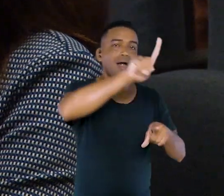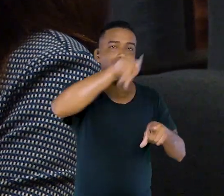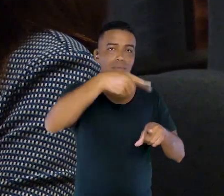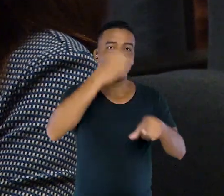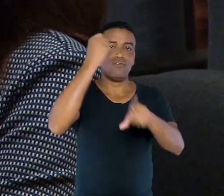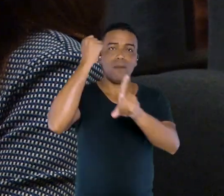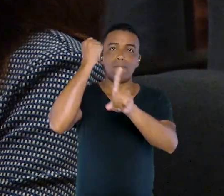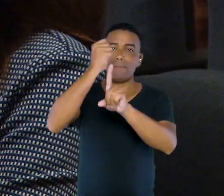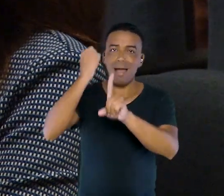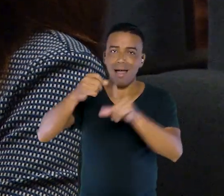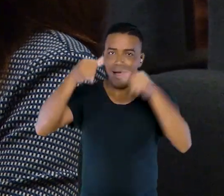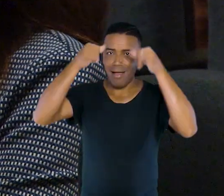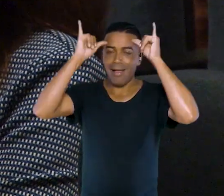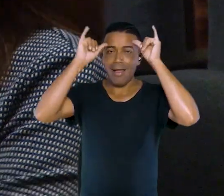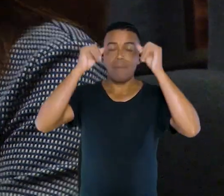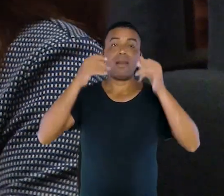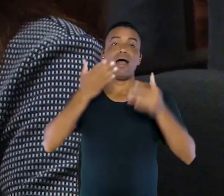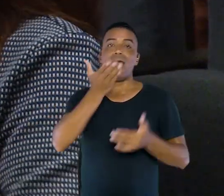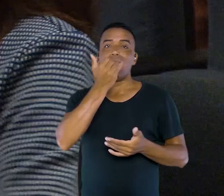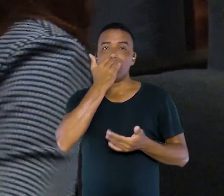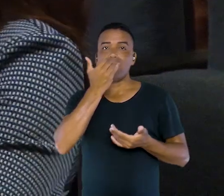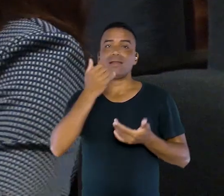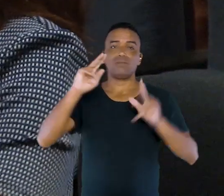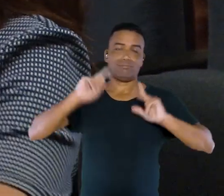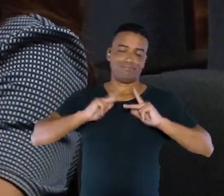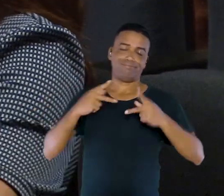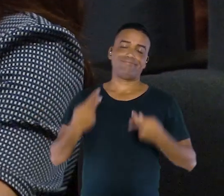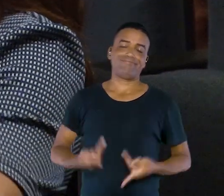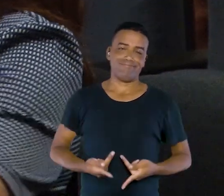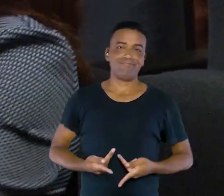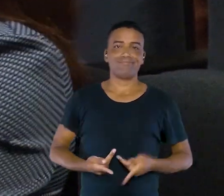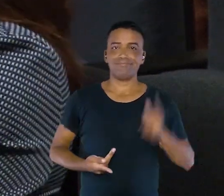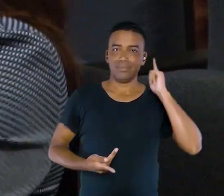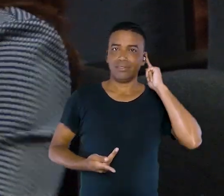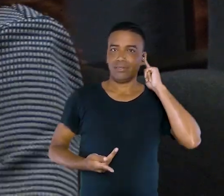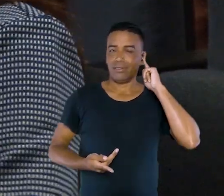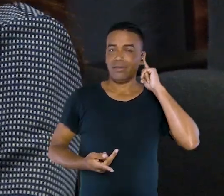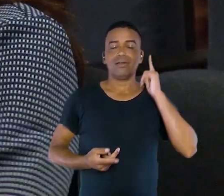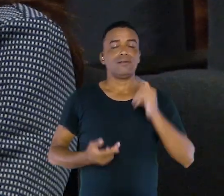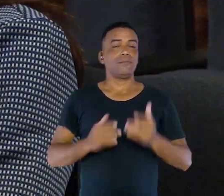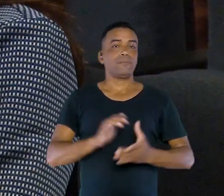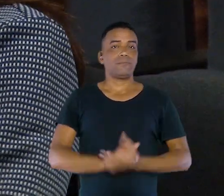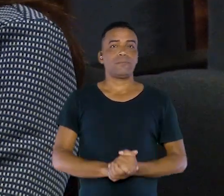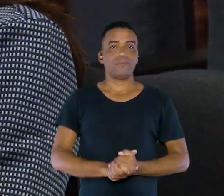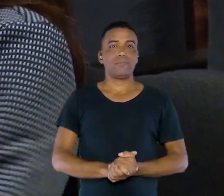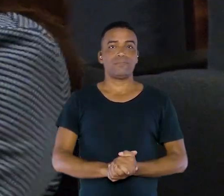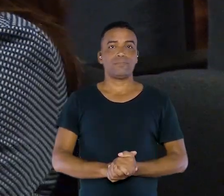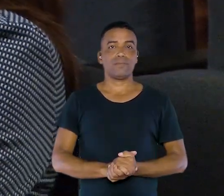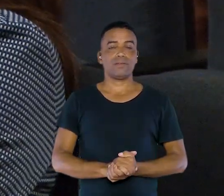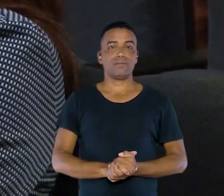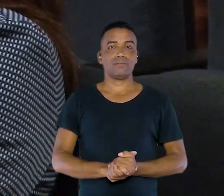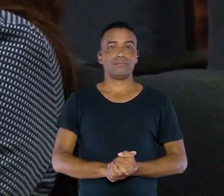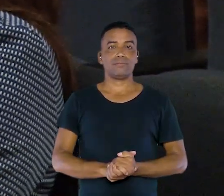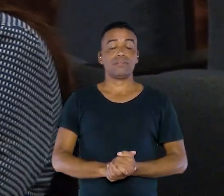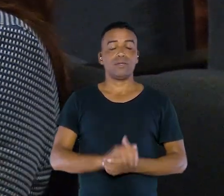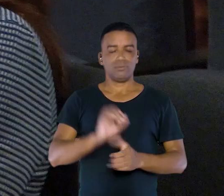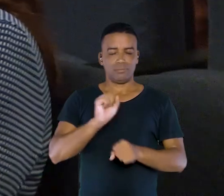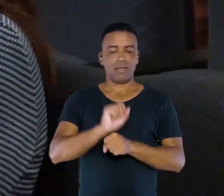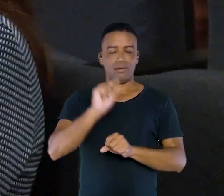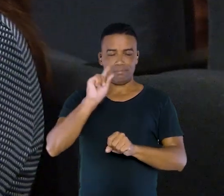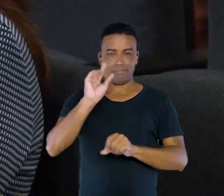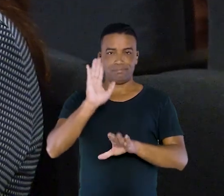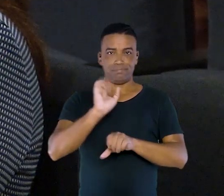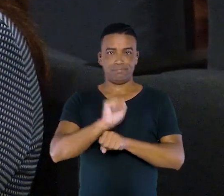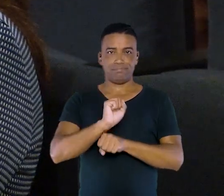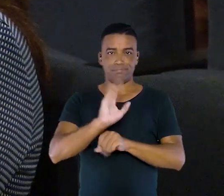para consumo humano, principalmente para alguns humanos, né, que têm mais acesso. E aí, espera só um